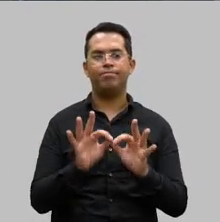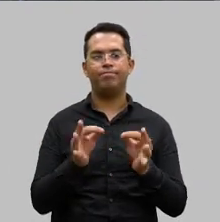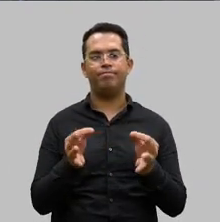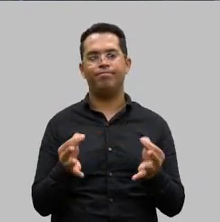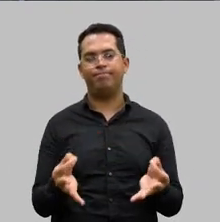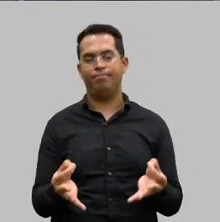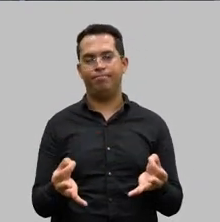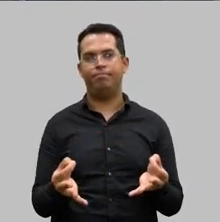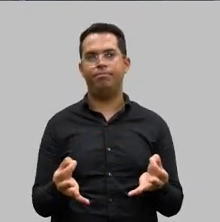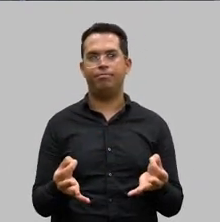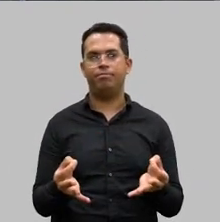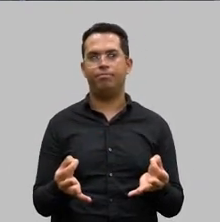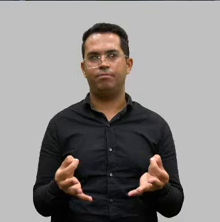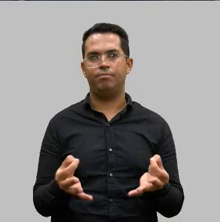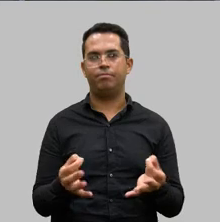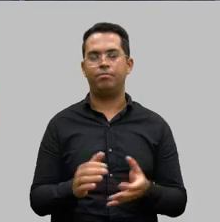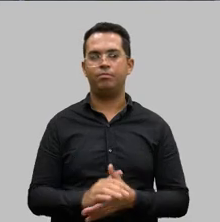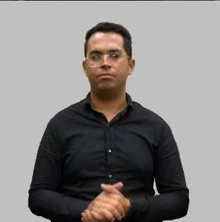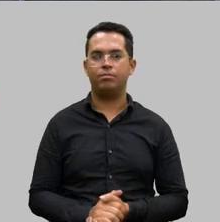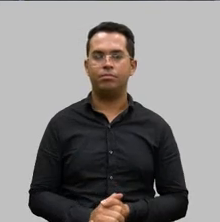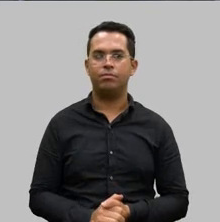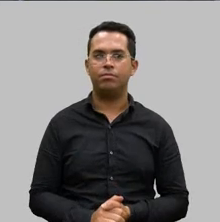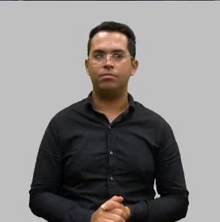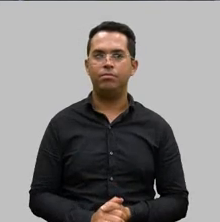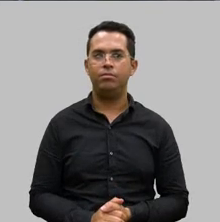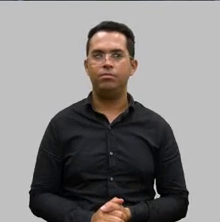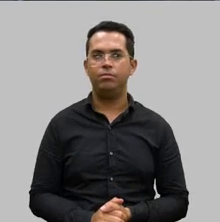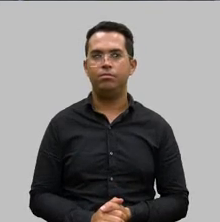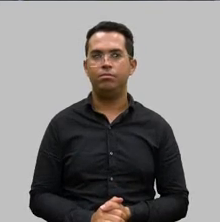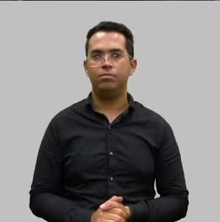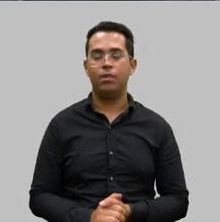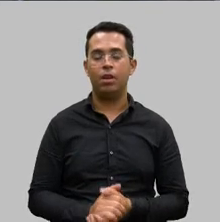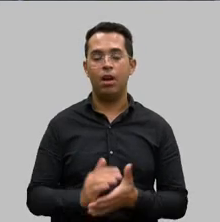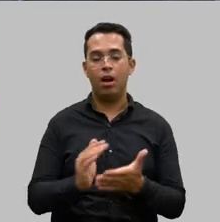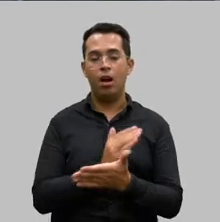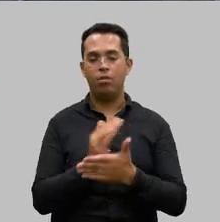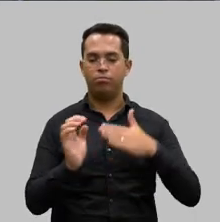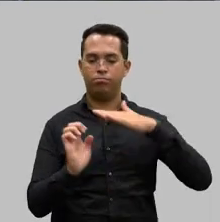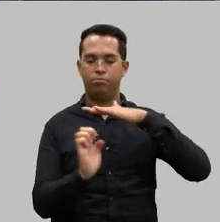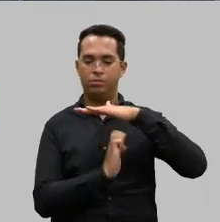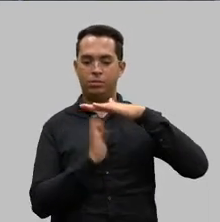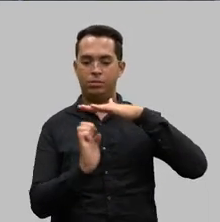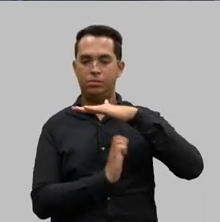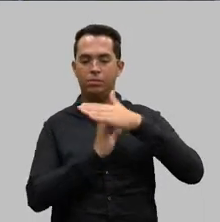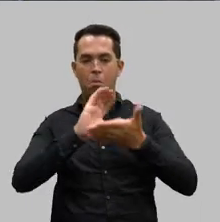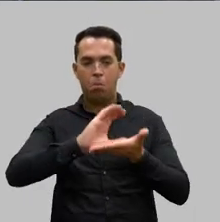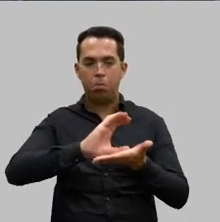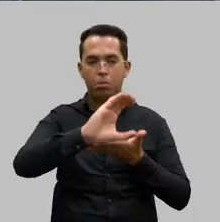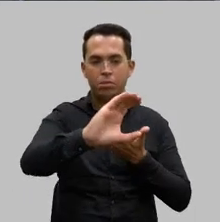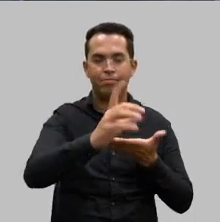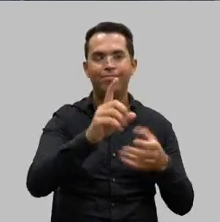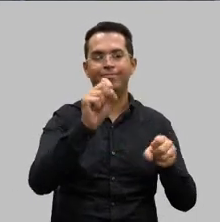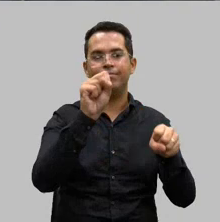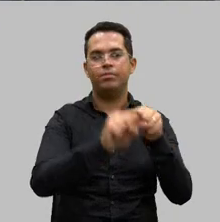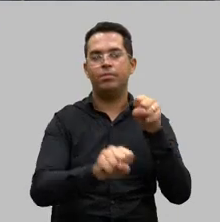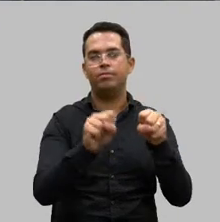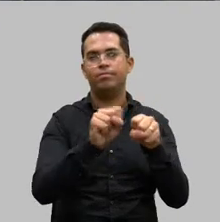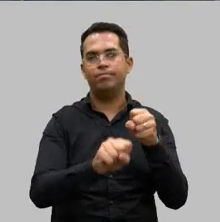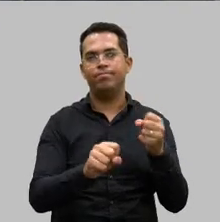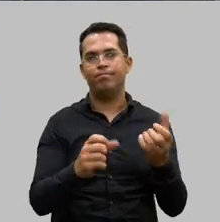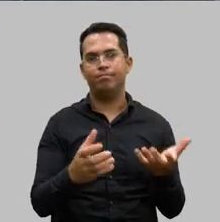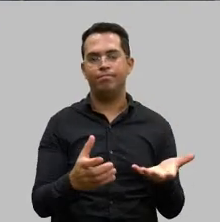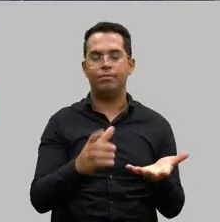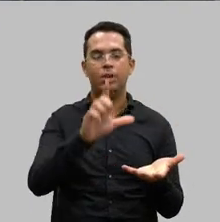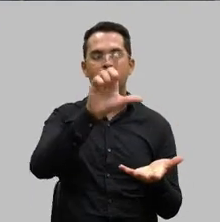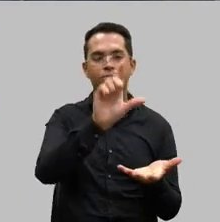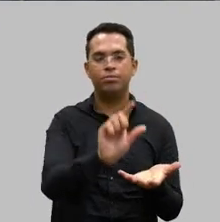não era desve cho não é porque alguns empresários que bancaram aqueles asilos tinham quebrado isso é muito comum sabe